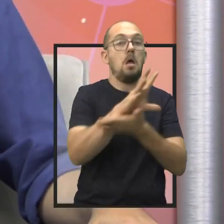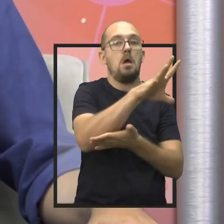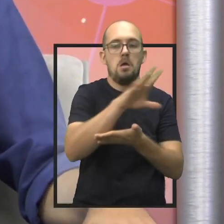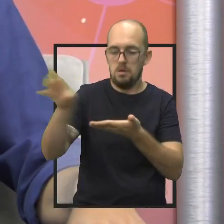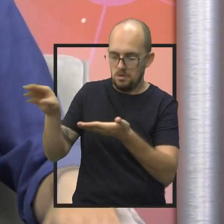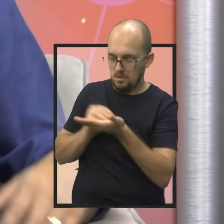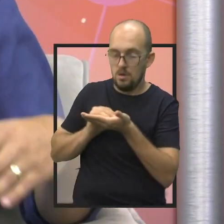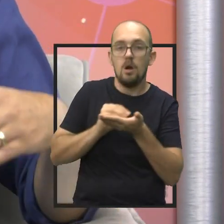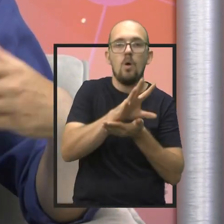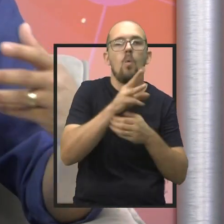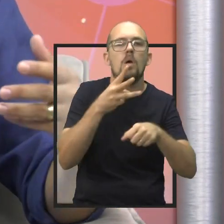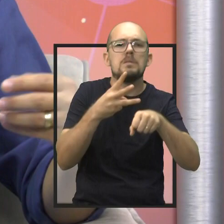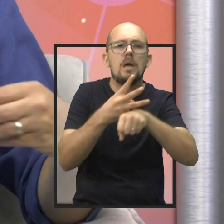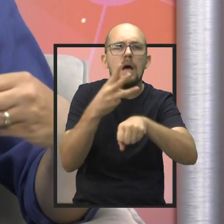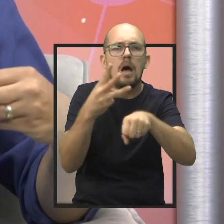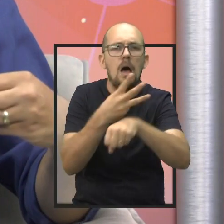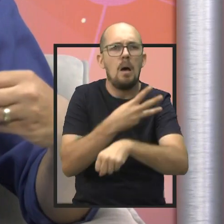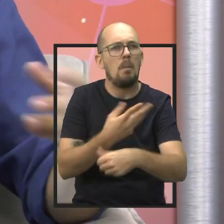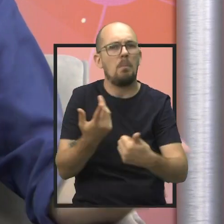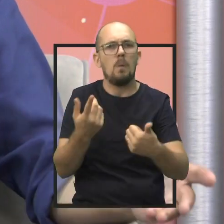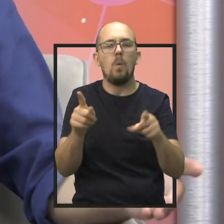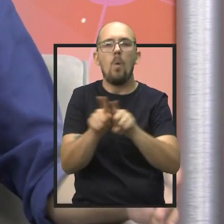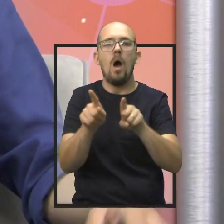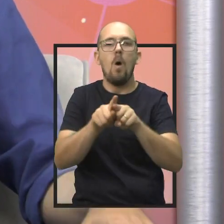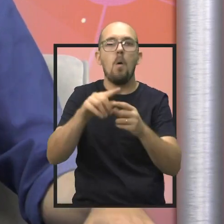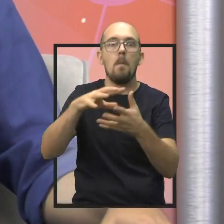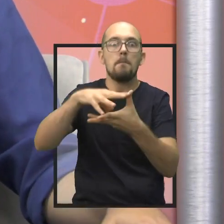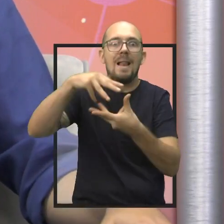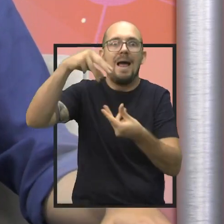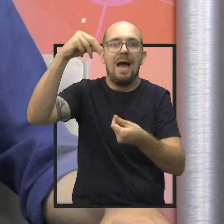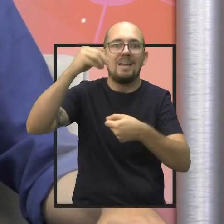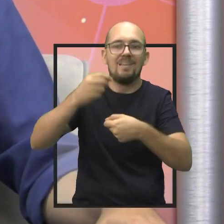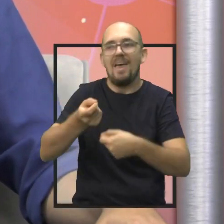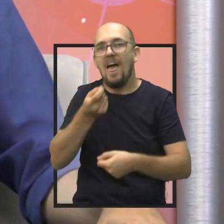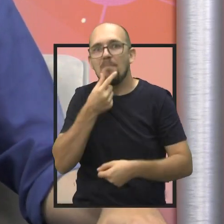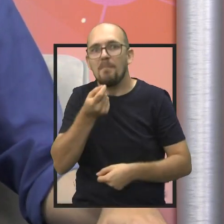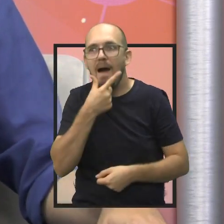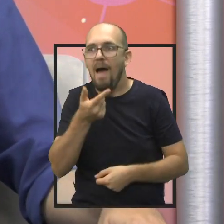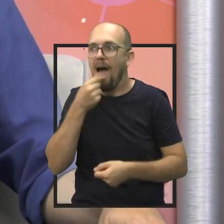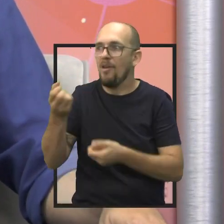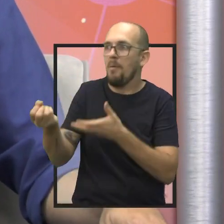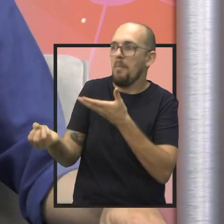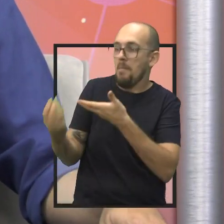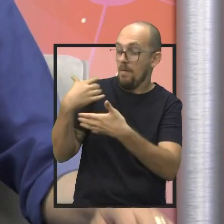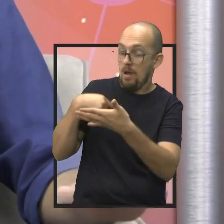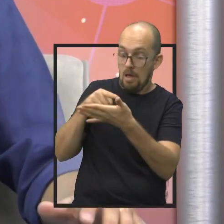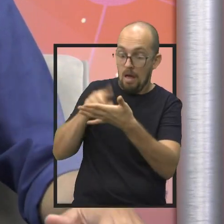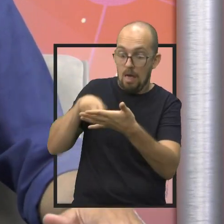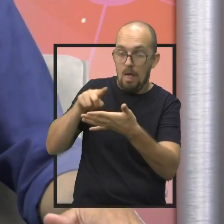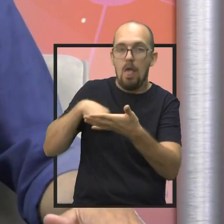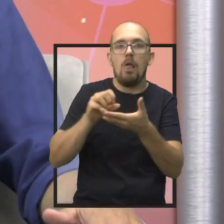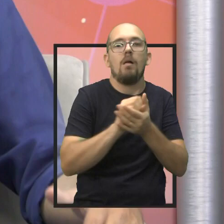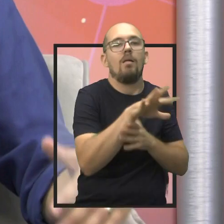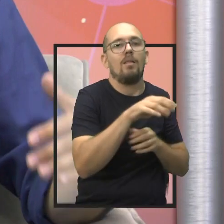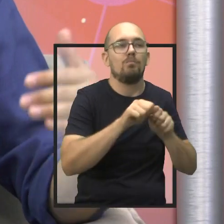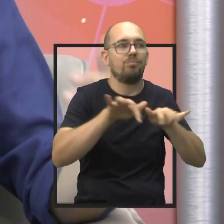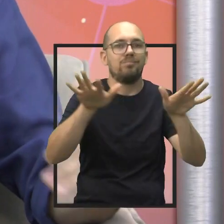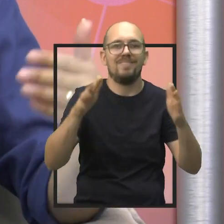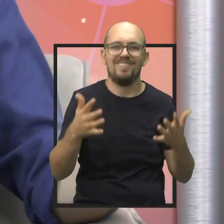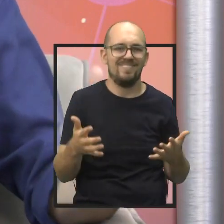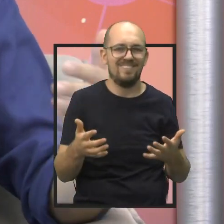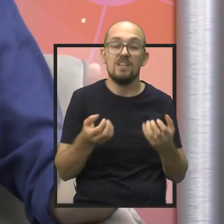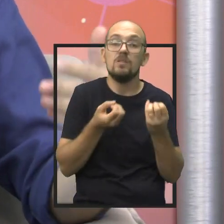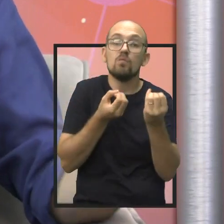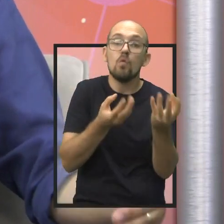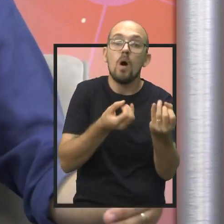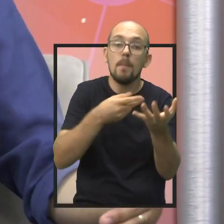WhatsApp, né? Soluções milagrosas para combater o coronavírus, né? Então, acho que a informação cada